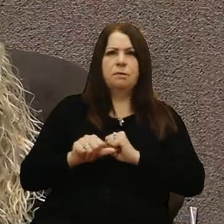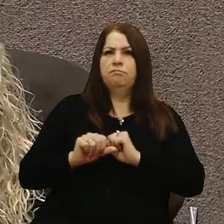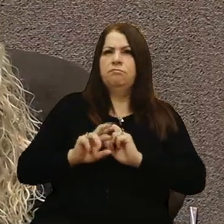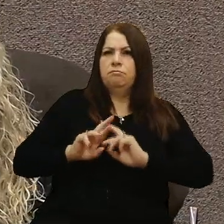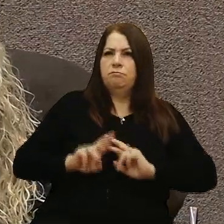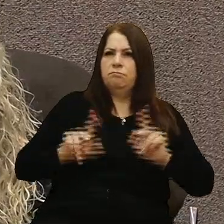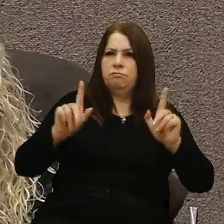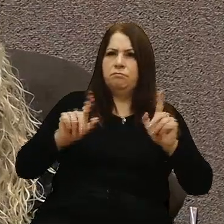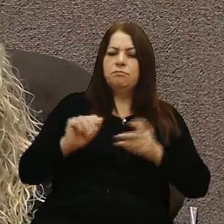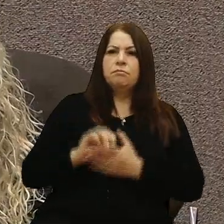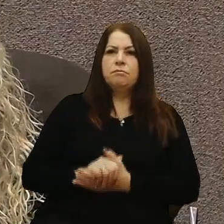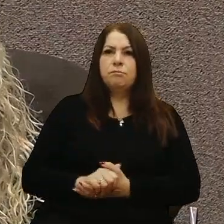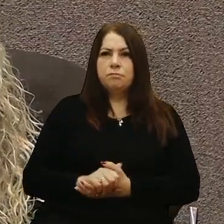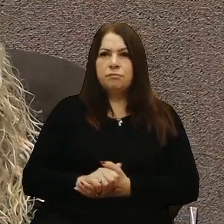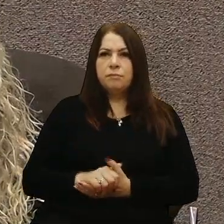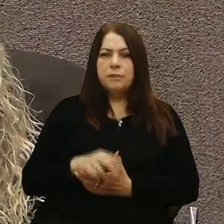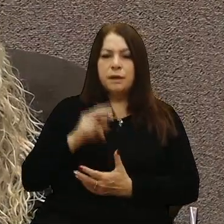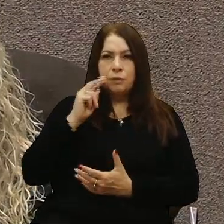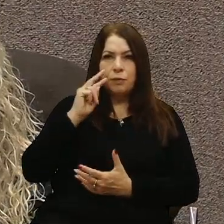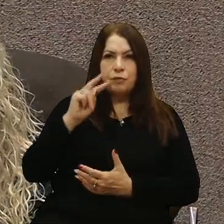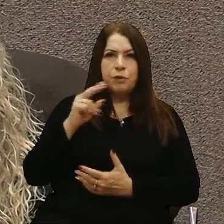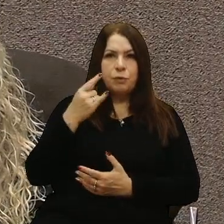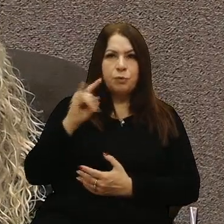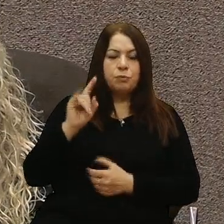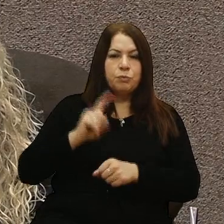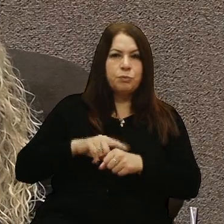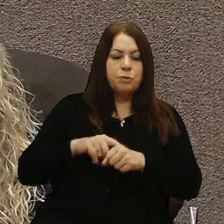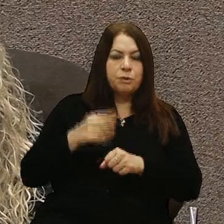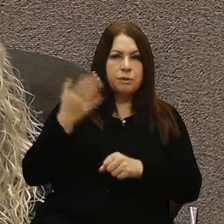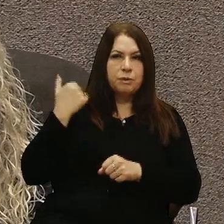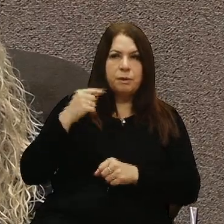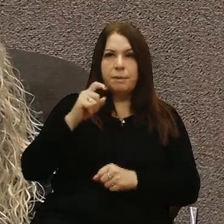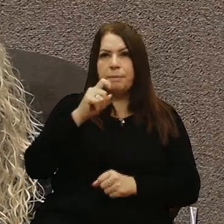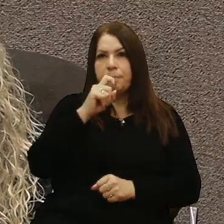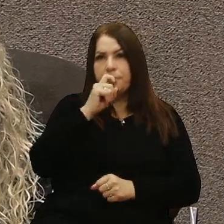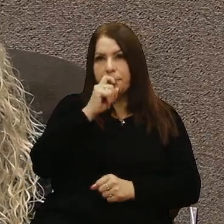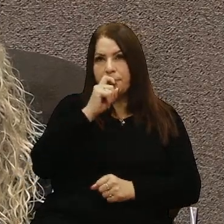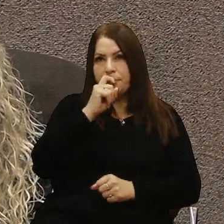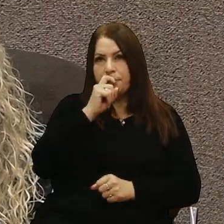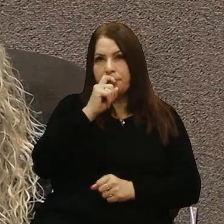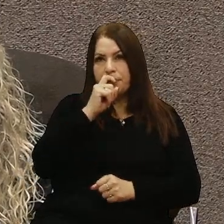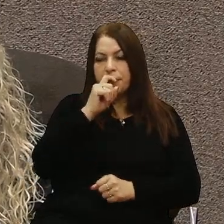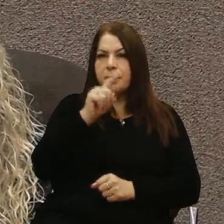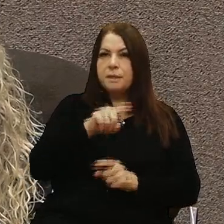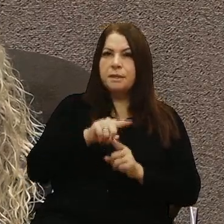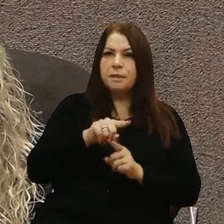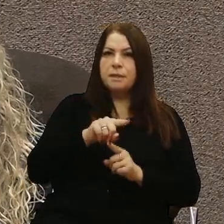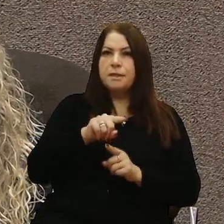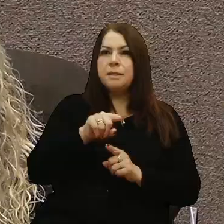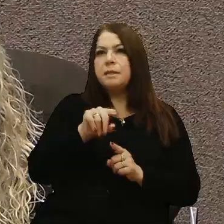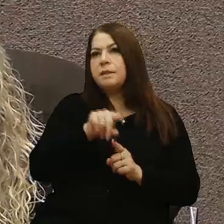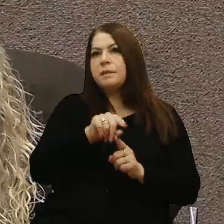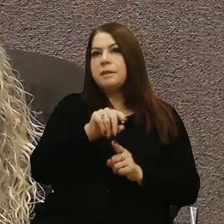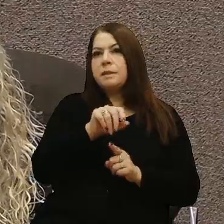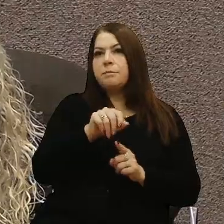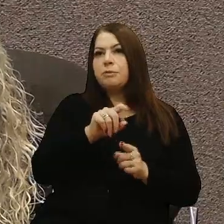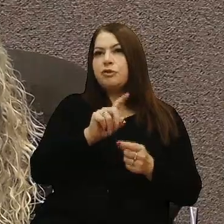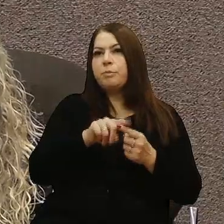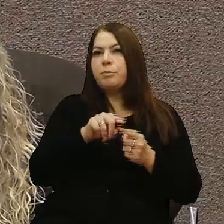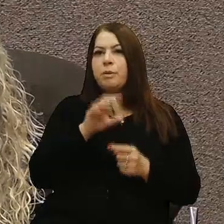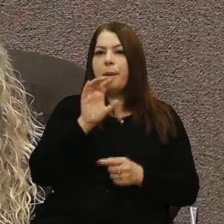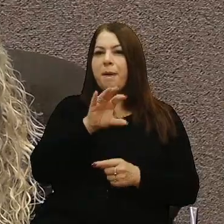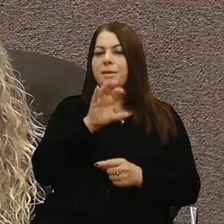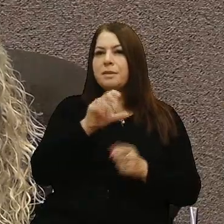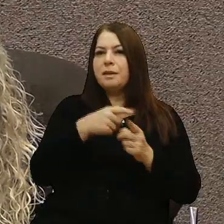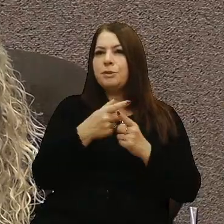drásticas. Eu vi nos últimos tempos aí pais sendo ameaçados por conselhos tutelares, não daqui